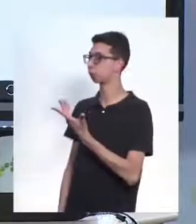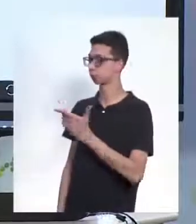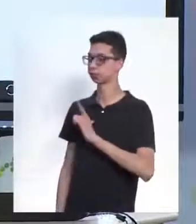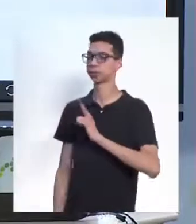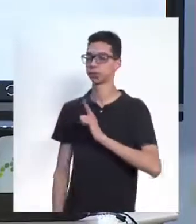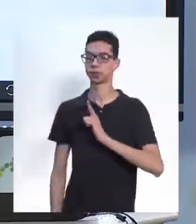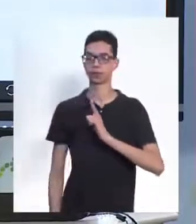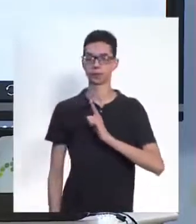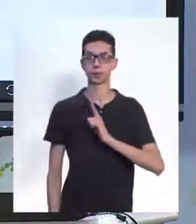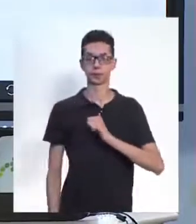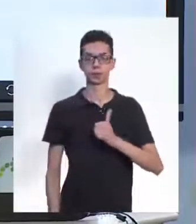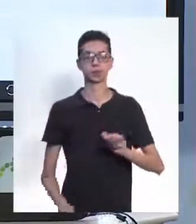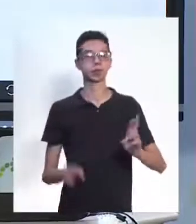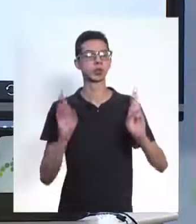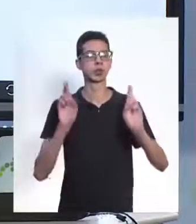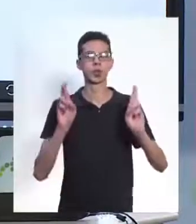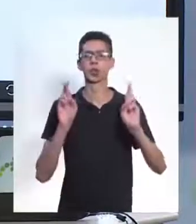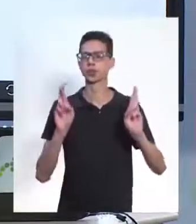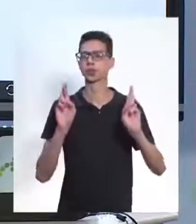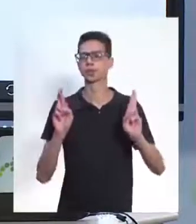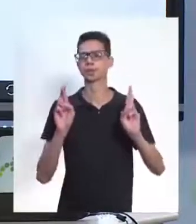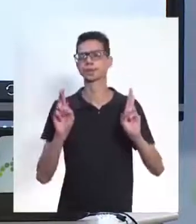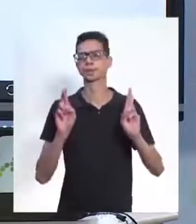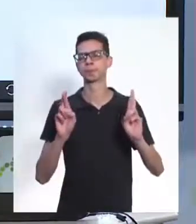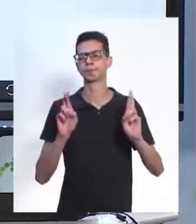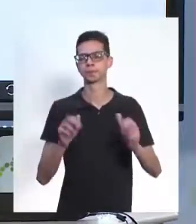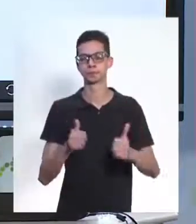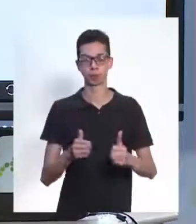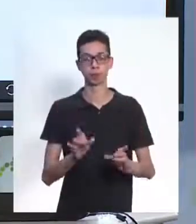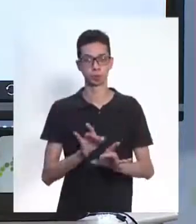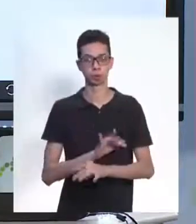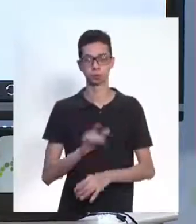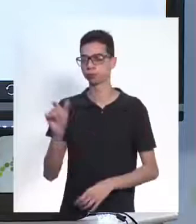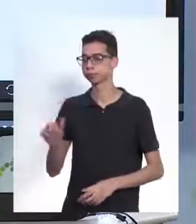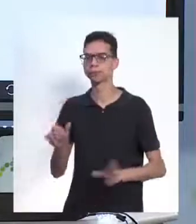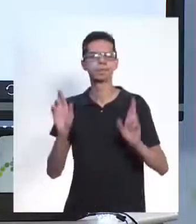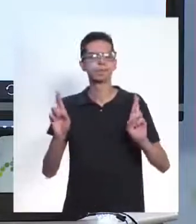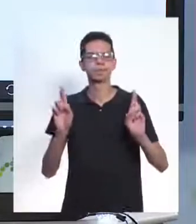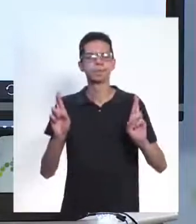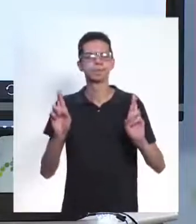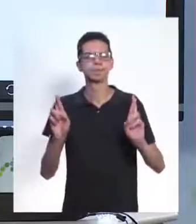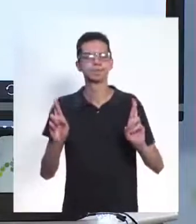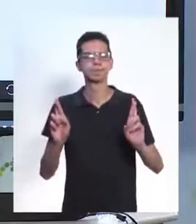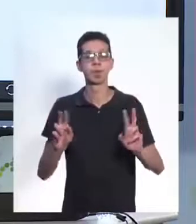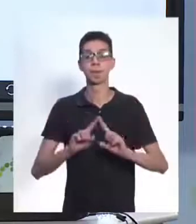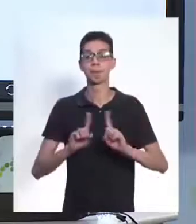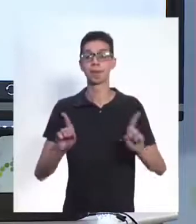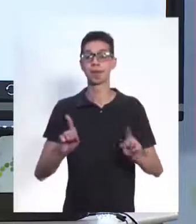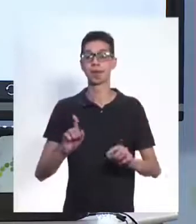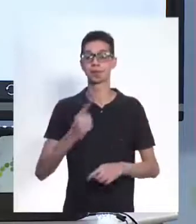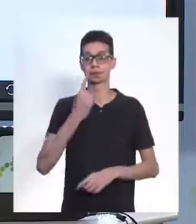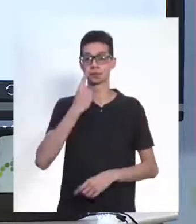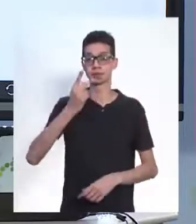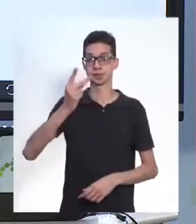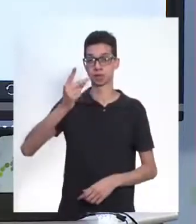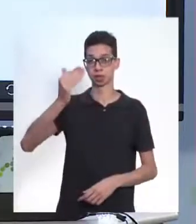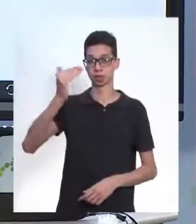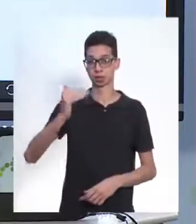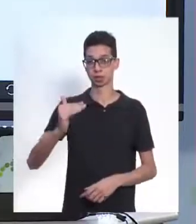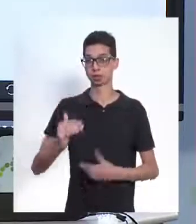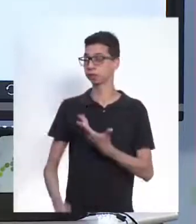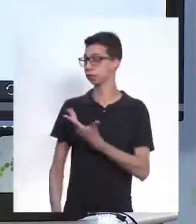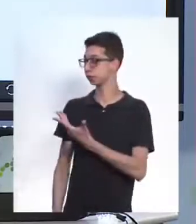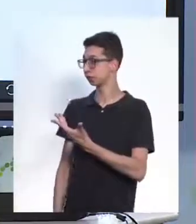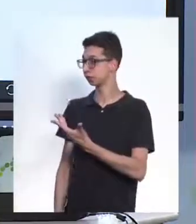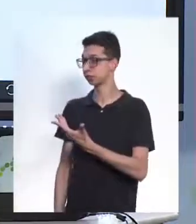ela torceu tanto, pronto. Mas essa daqui sozinha não teria. Então, ela está ligada a essa daqui, ela